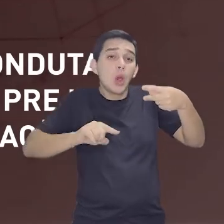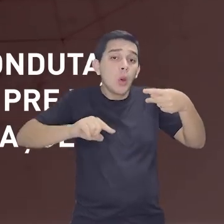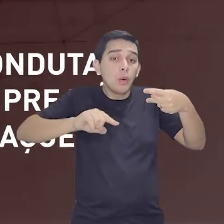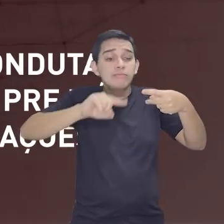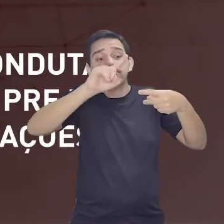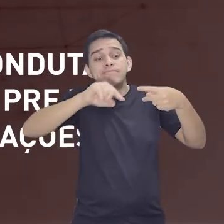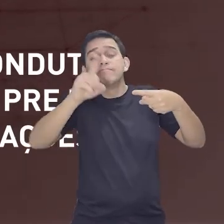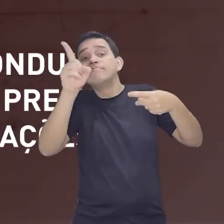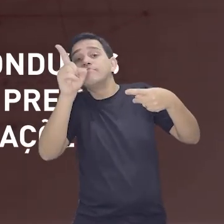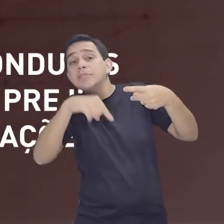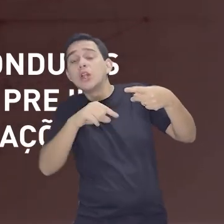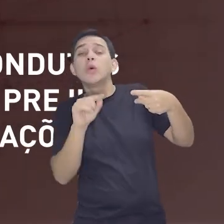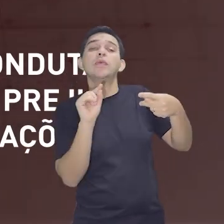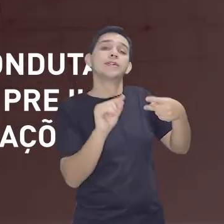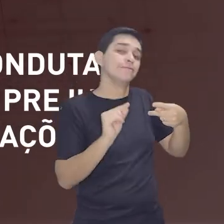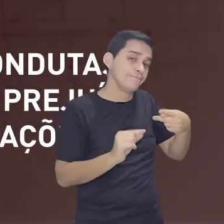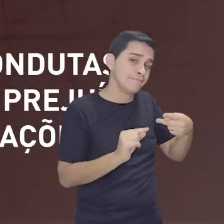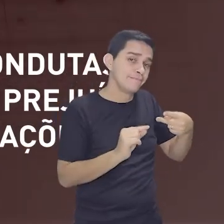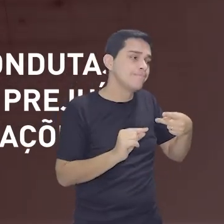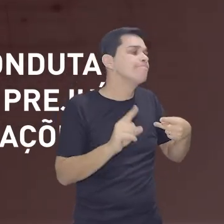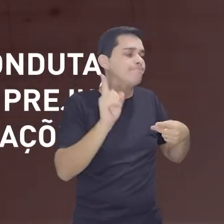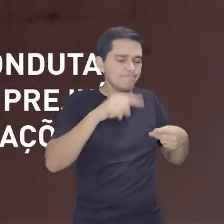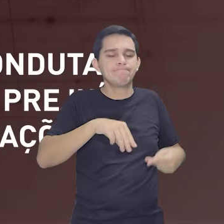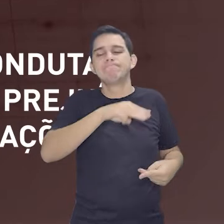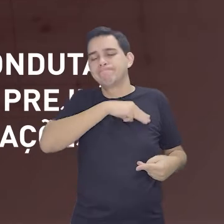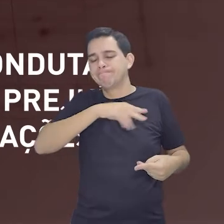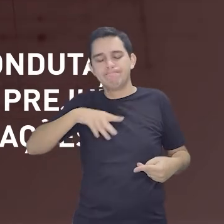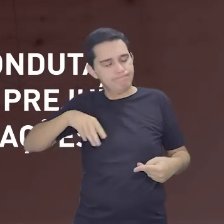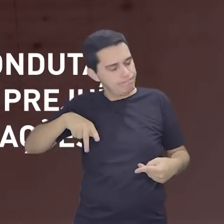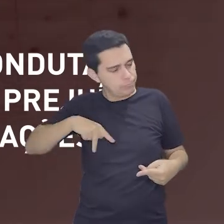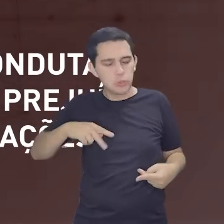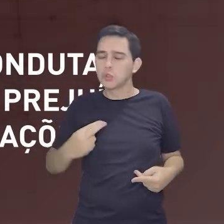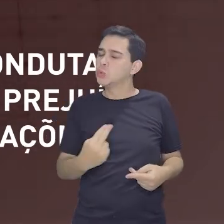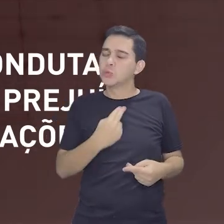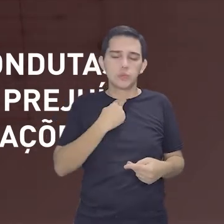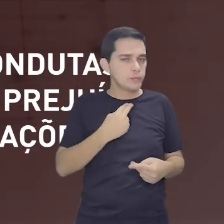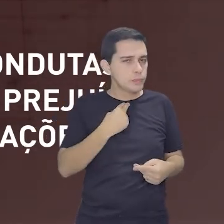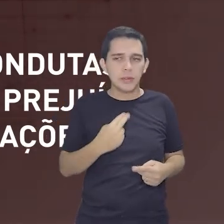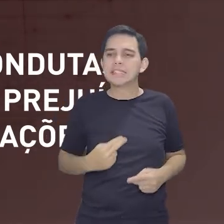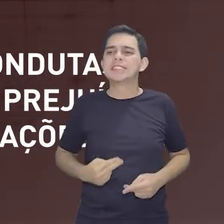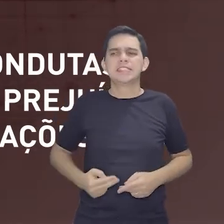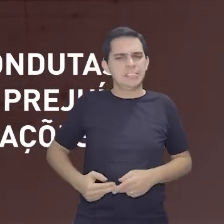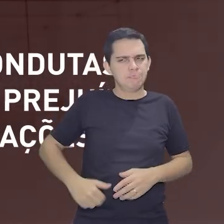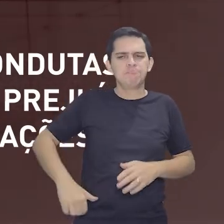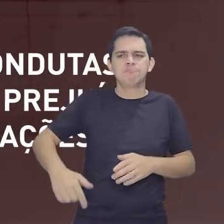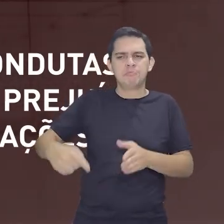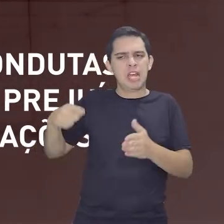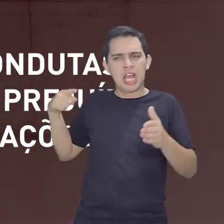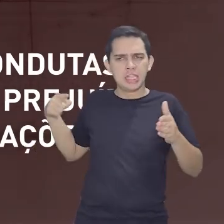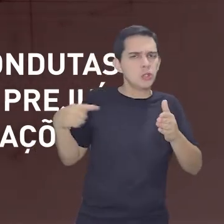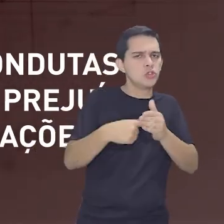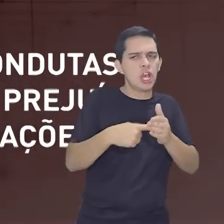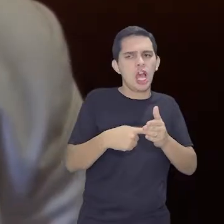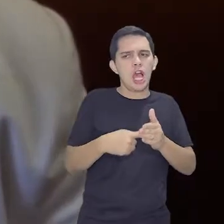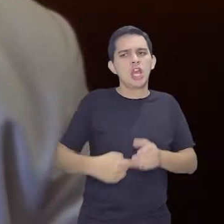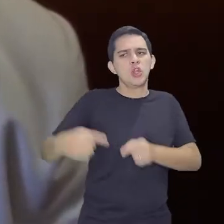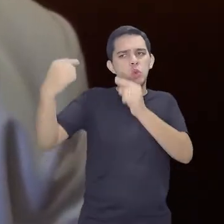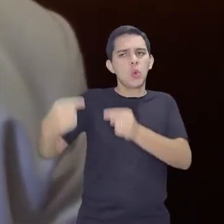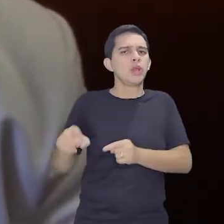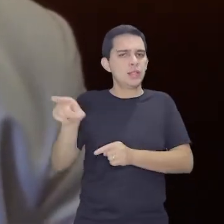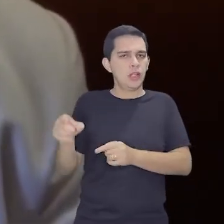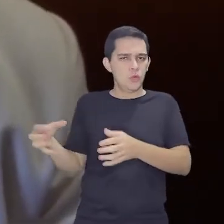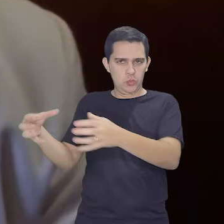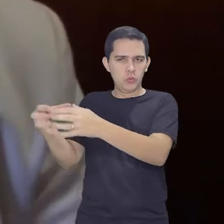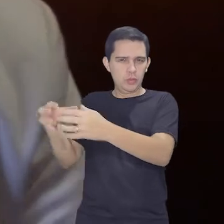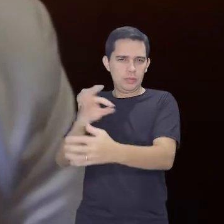prejuízo. E aí o Ministério Público não pode, com base naquilo que não há, concluir de forma contrária